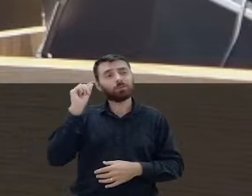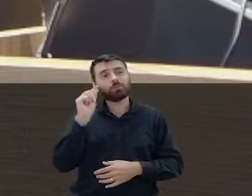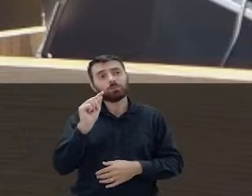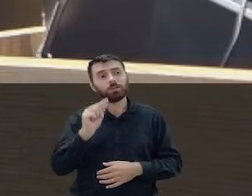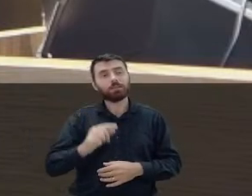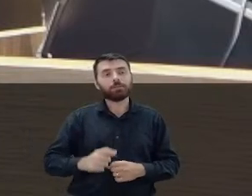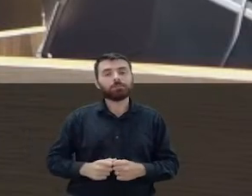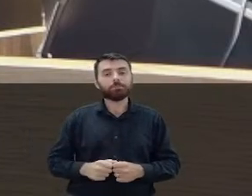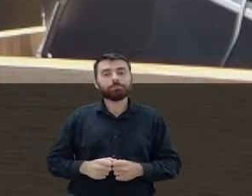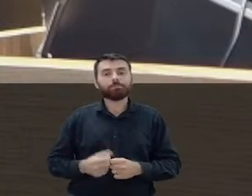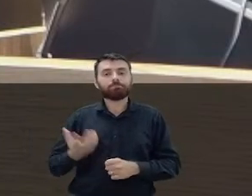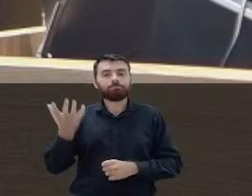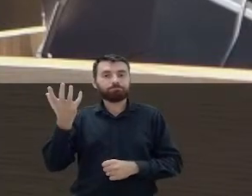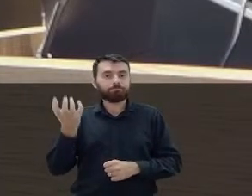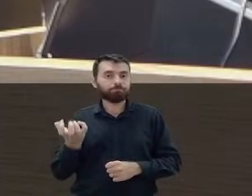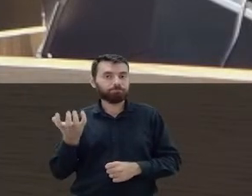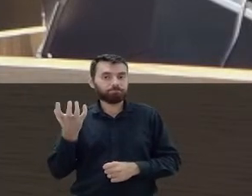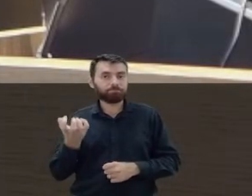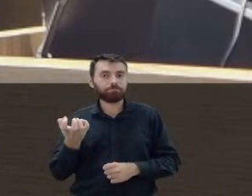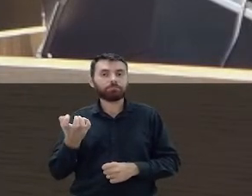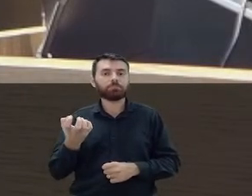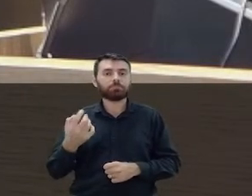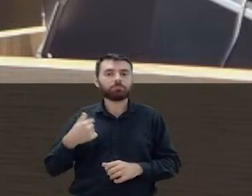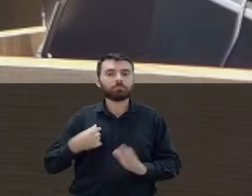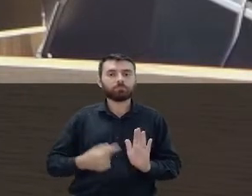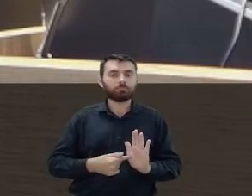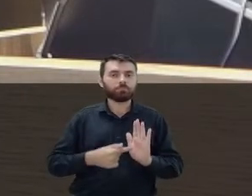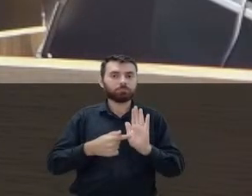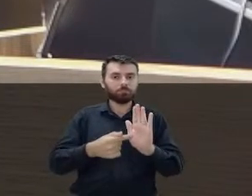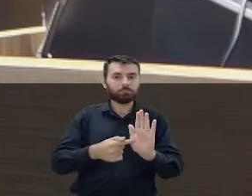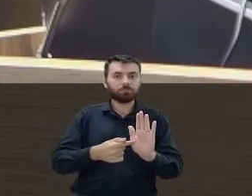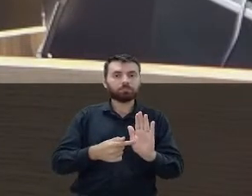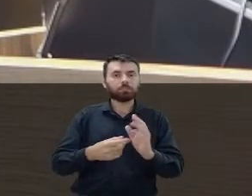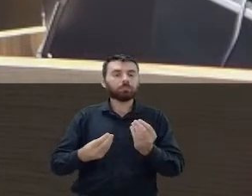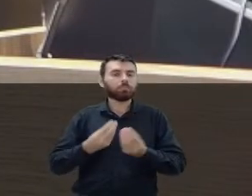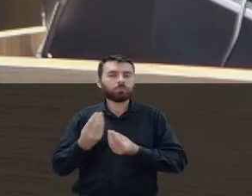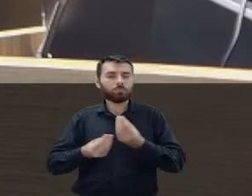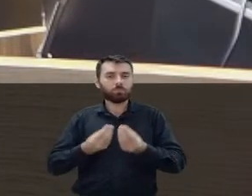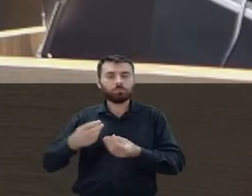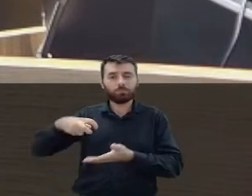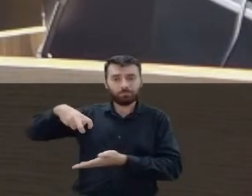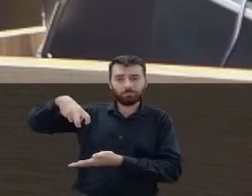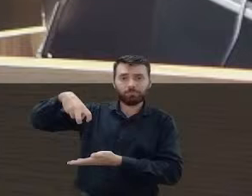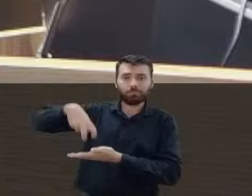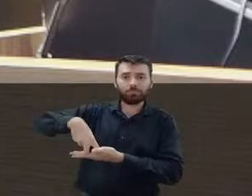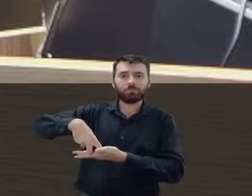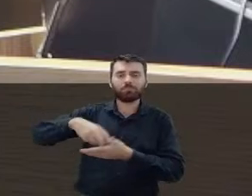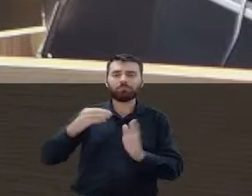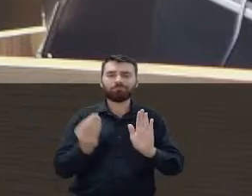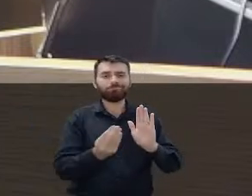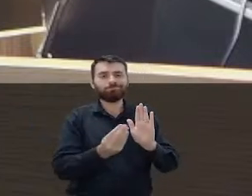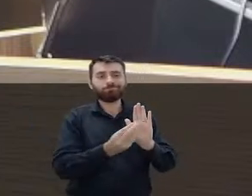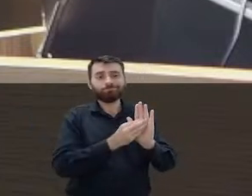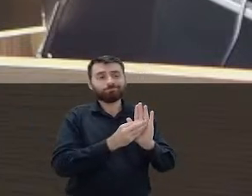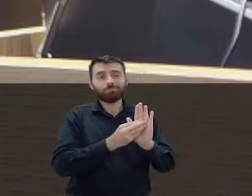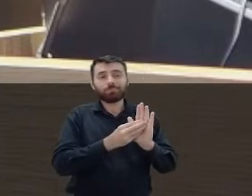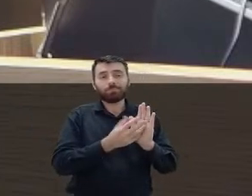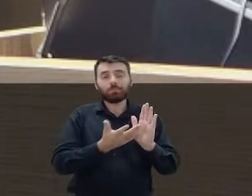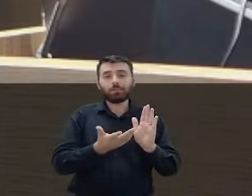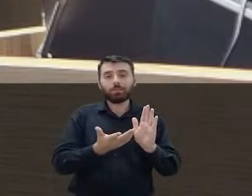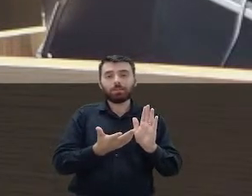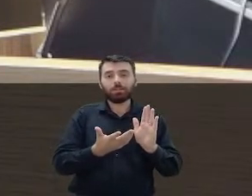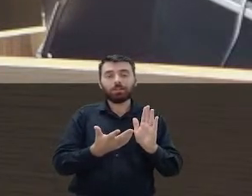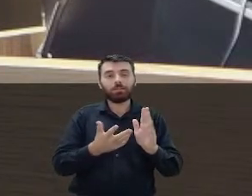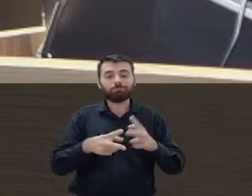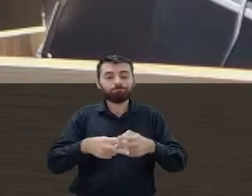pensão material, né, eu faço aqui os destaques, né, a sentença, não foram registrados ainda quaisquer afastamentos nos controles de ponto.